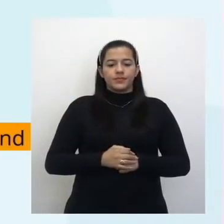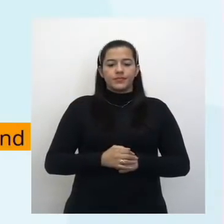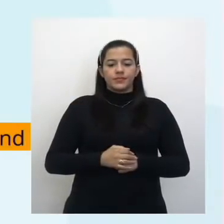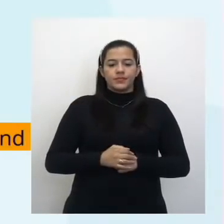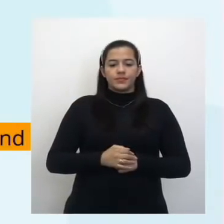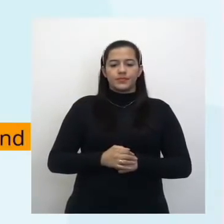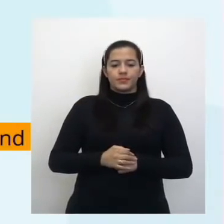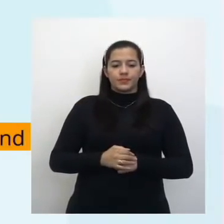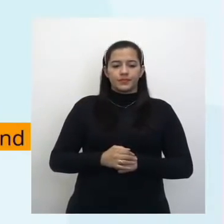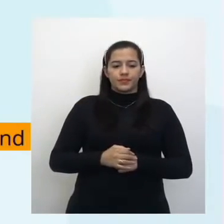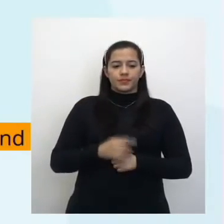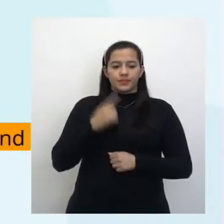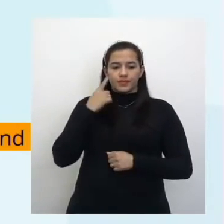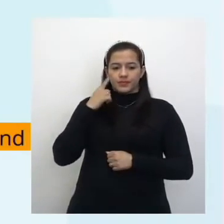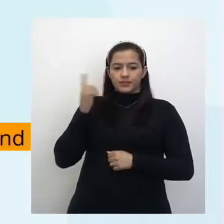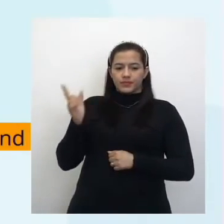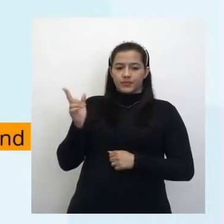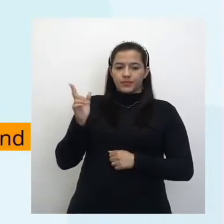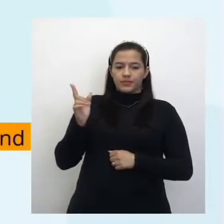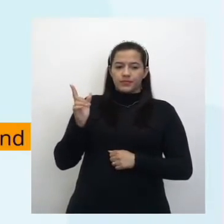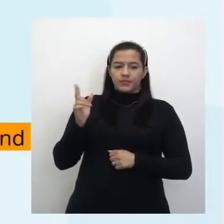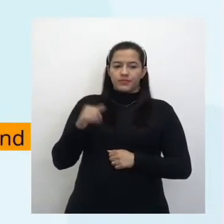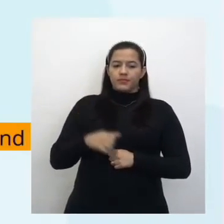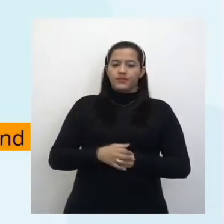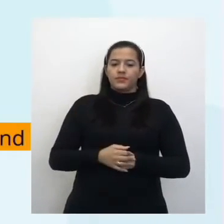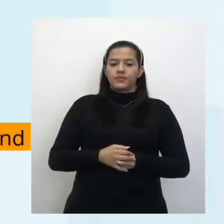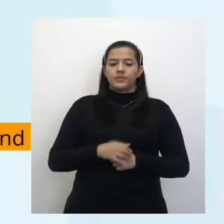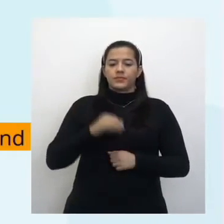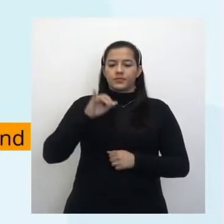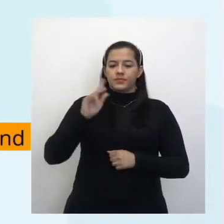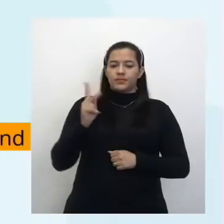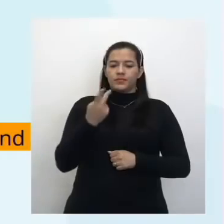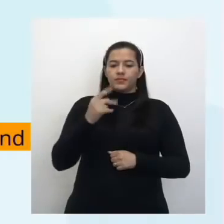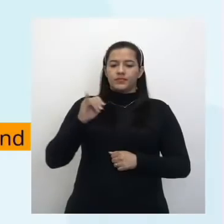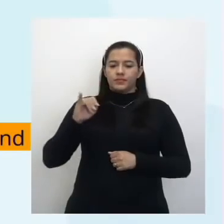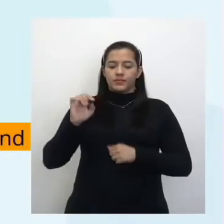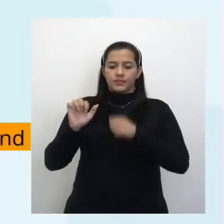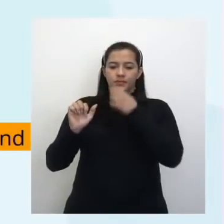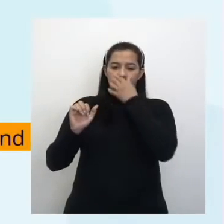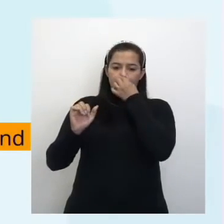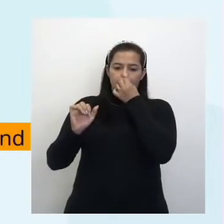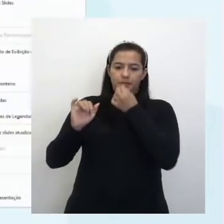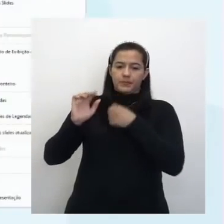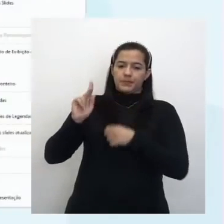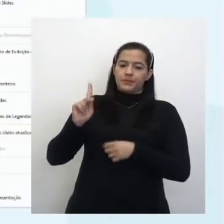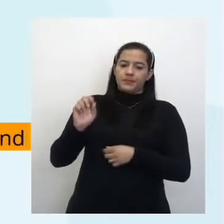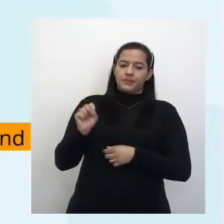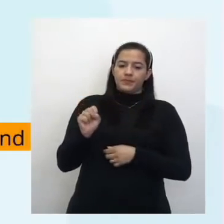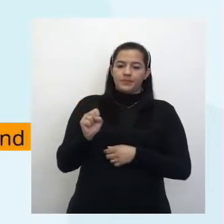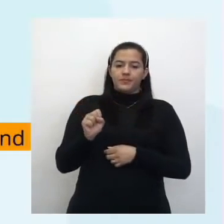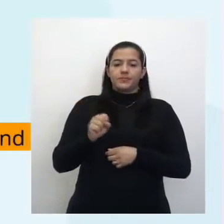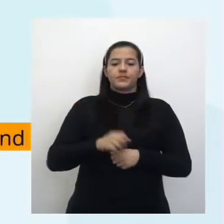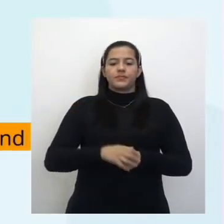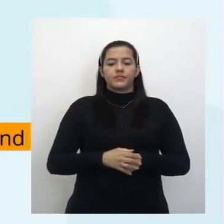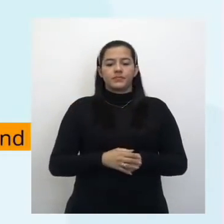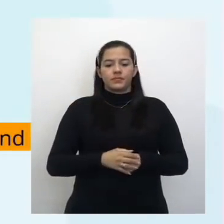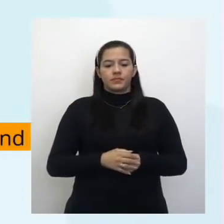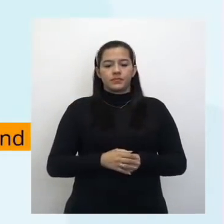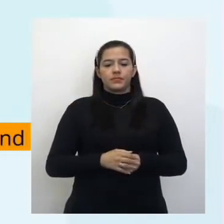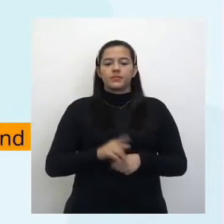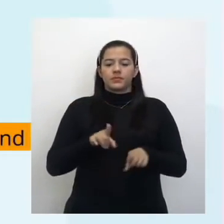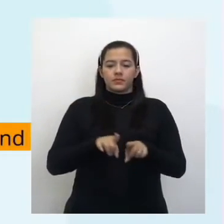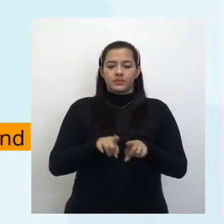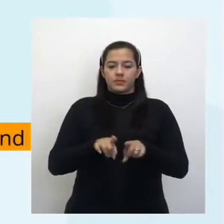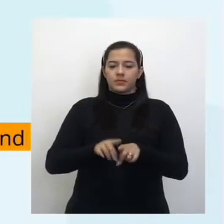Ghost Brigade rock hits with and então and his name is life